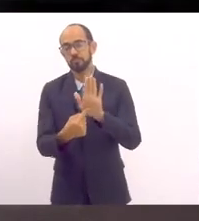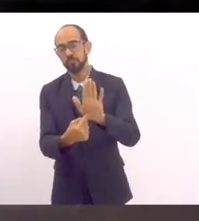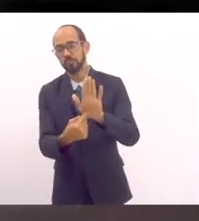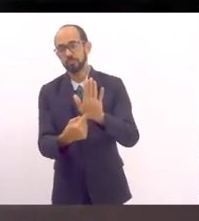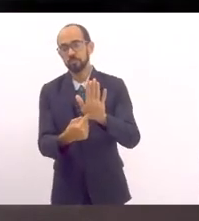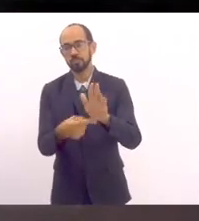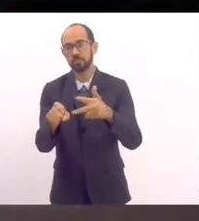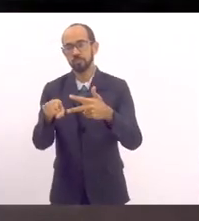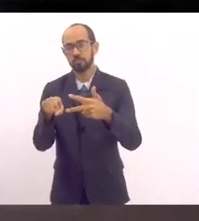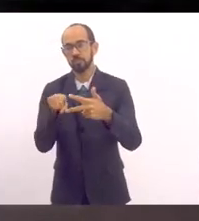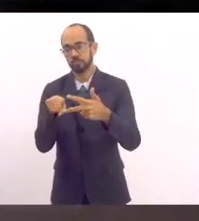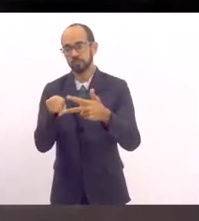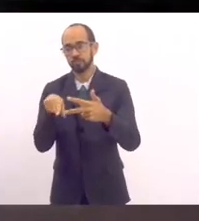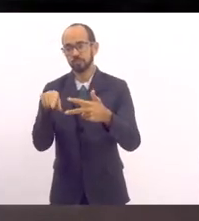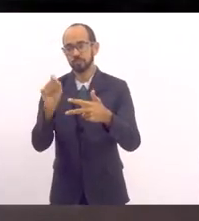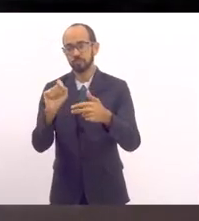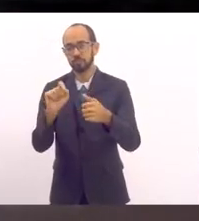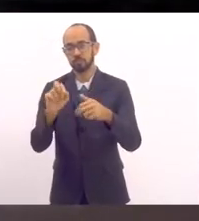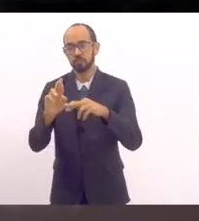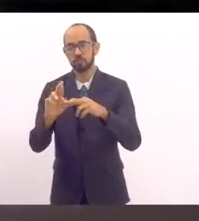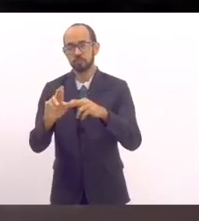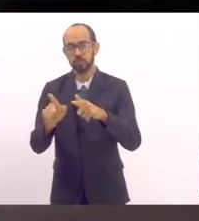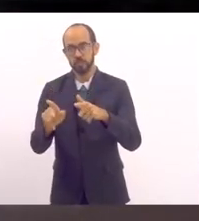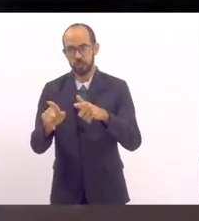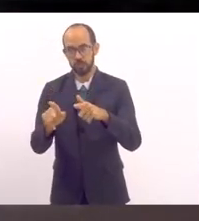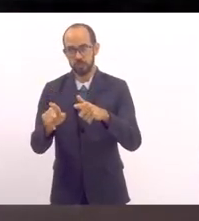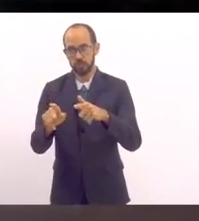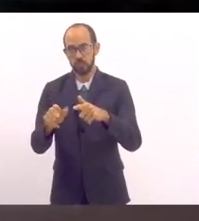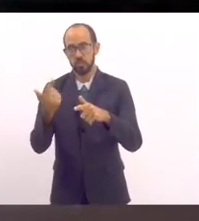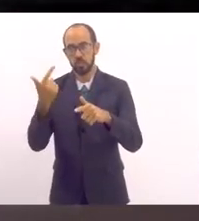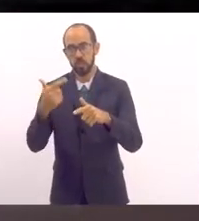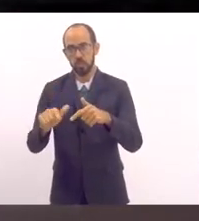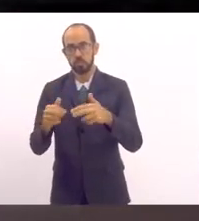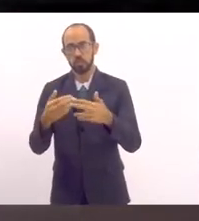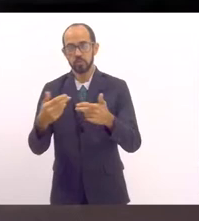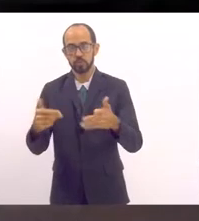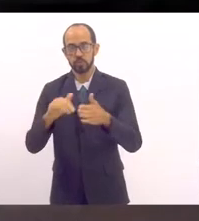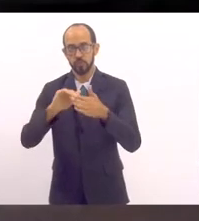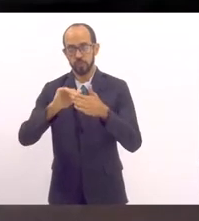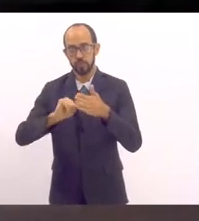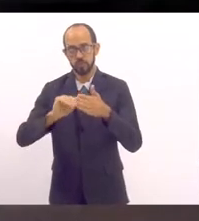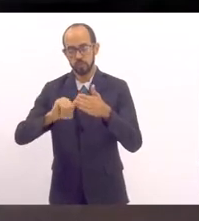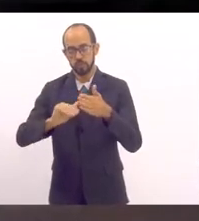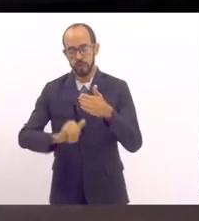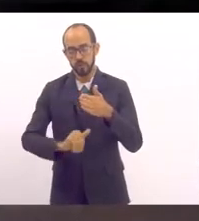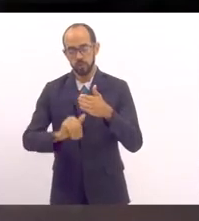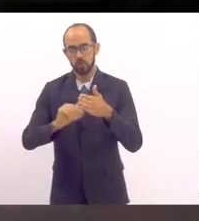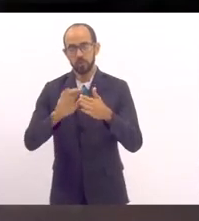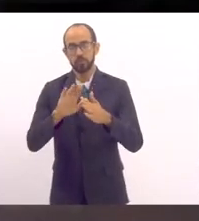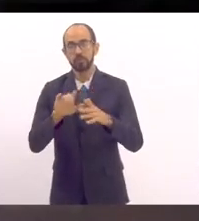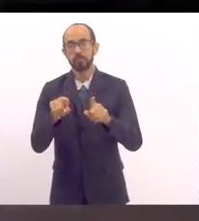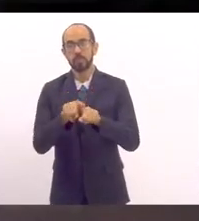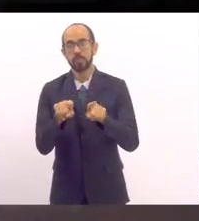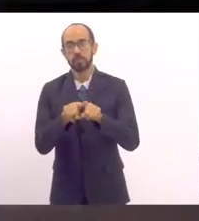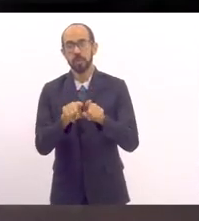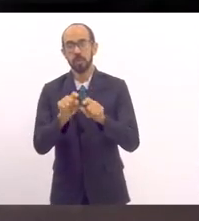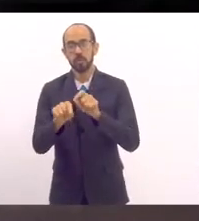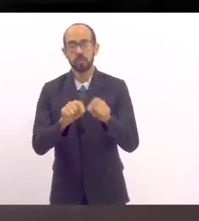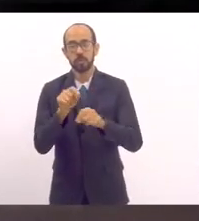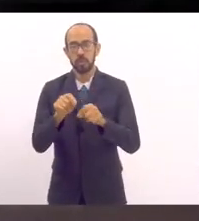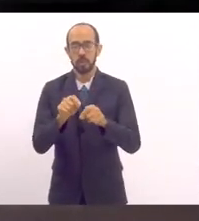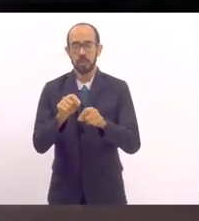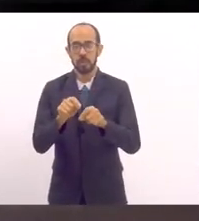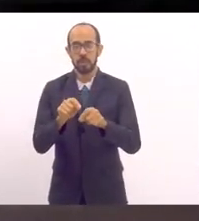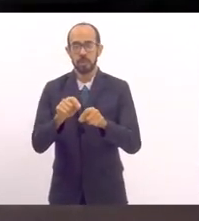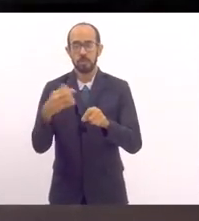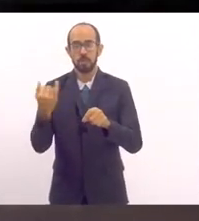pelo Poder Executivo de forma diferente e outros suprimidos. Além do fato de pleitos feitos